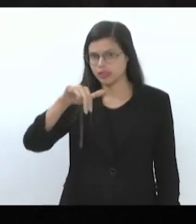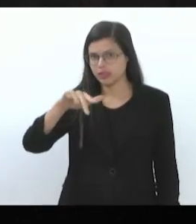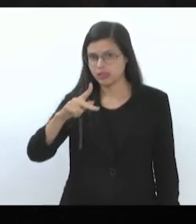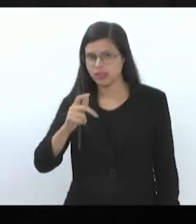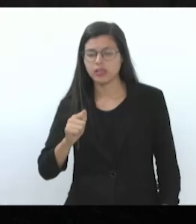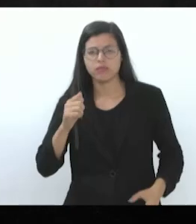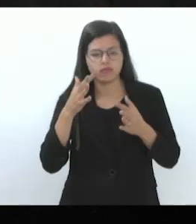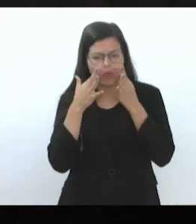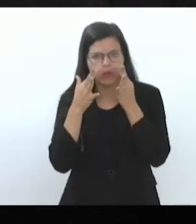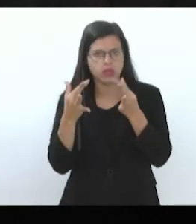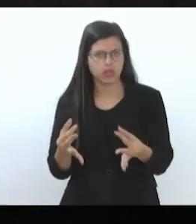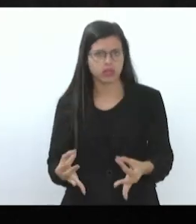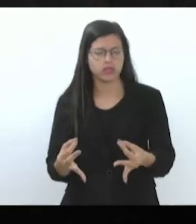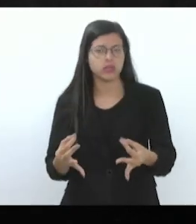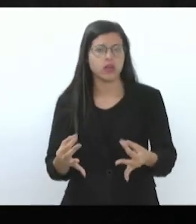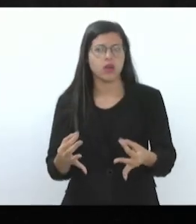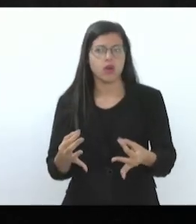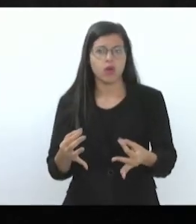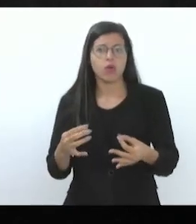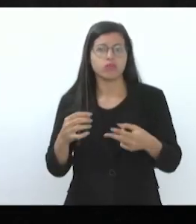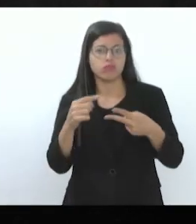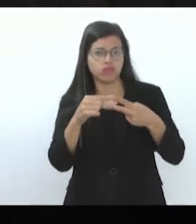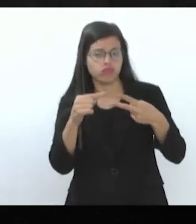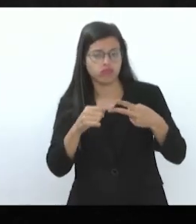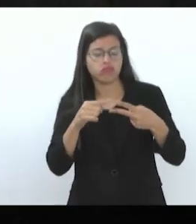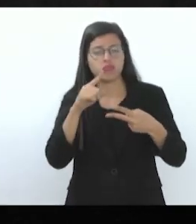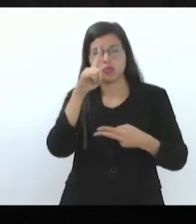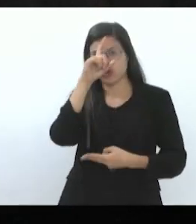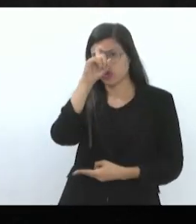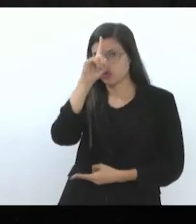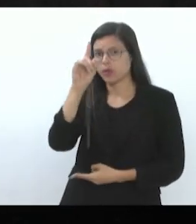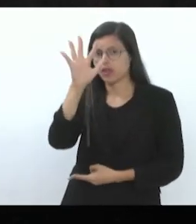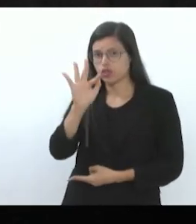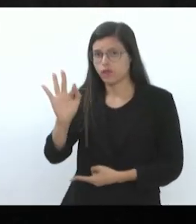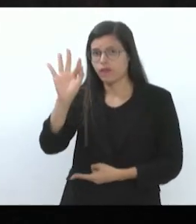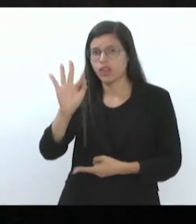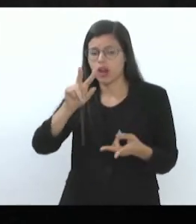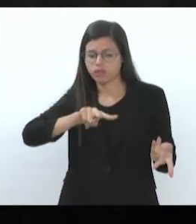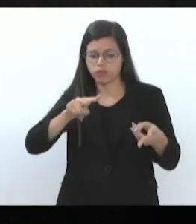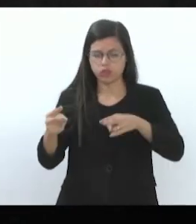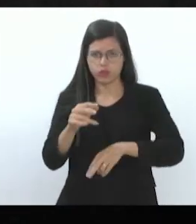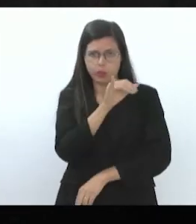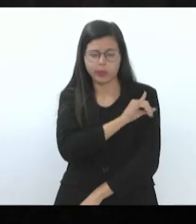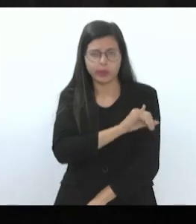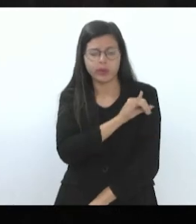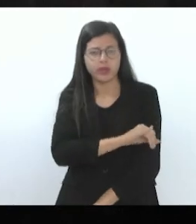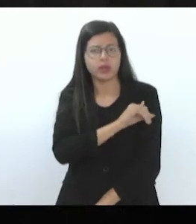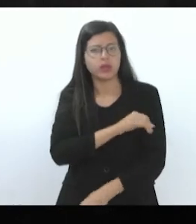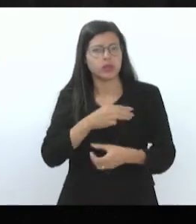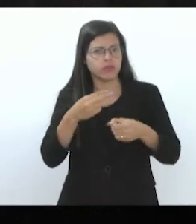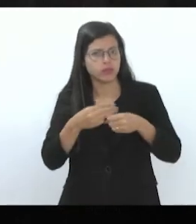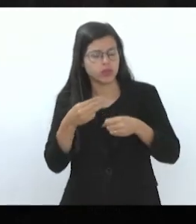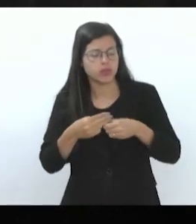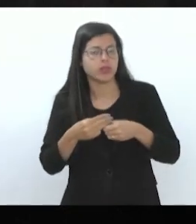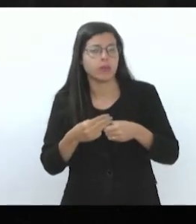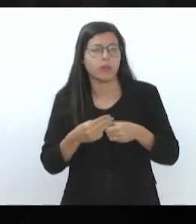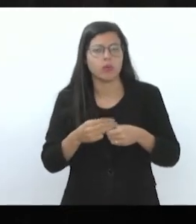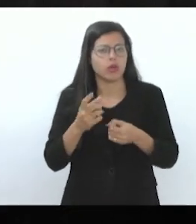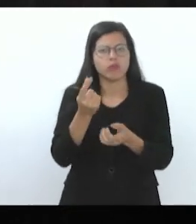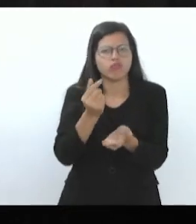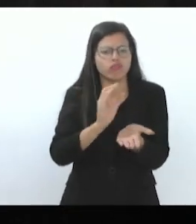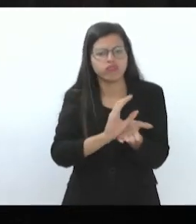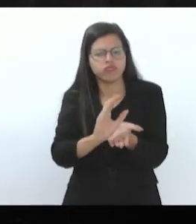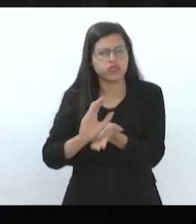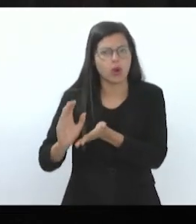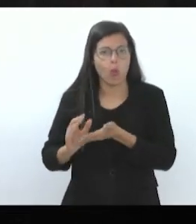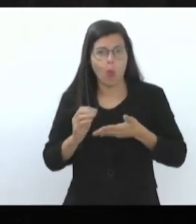hospitais federais para o Rio de Janeiro, eu quero saber quanto é que vai repassar de recursos. Senão vai ser pires na mão e aí a população não